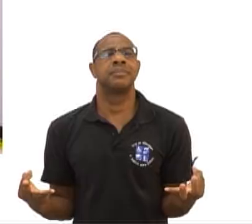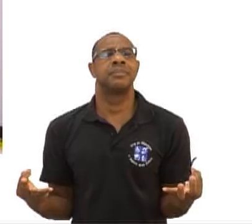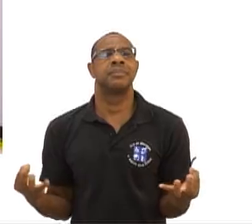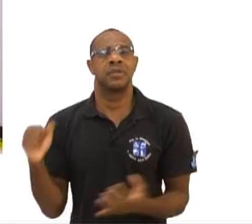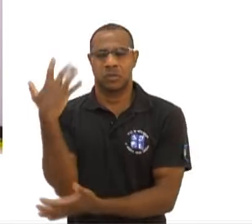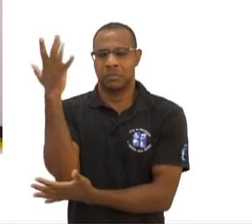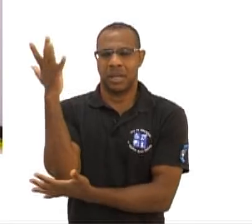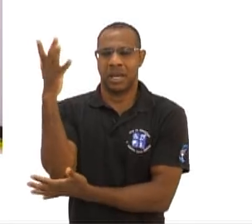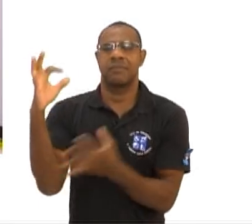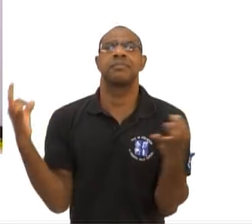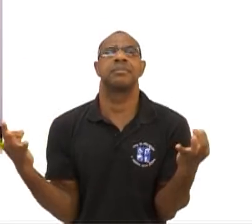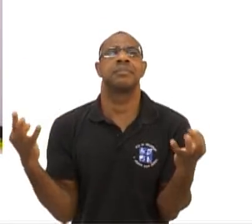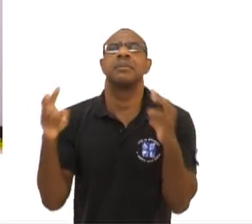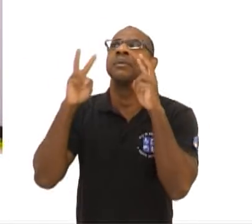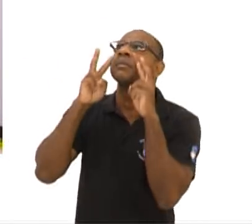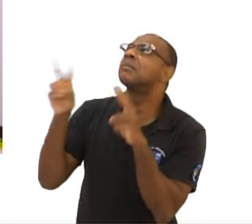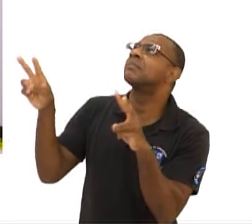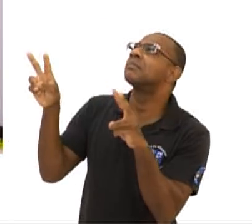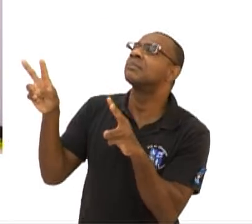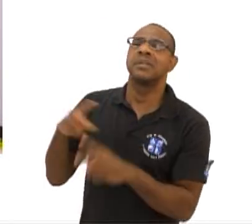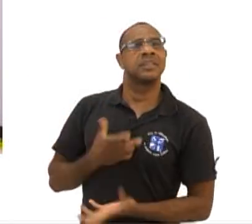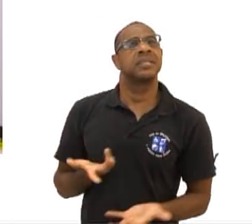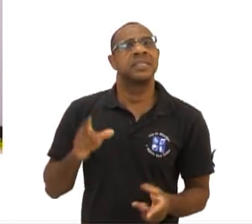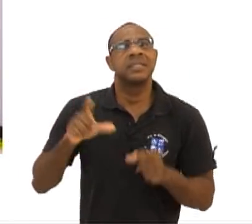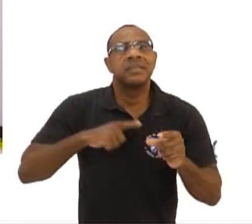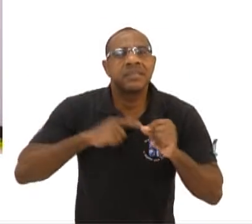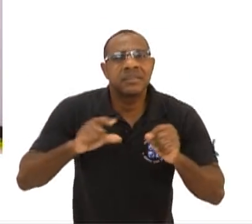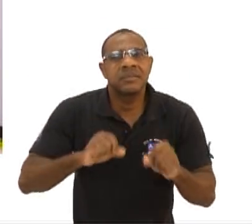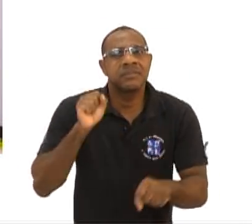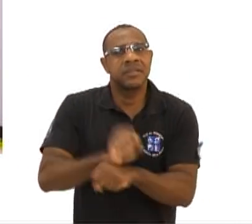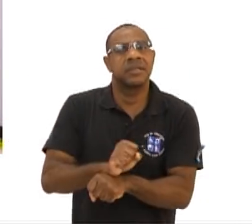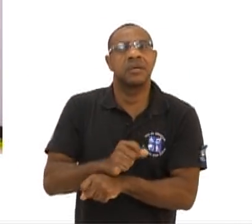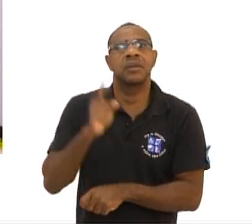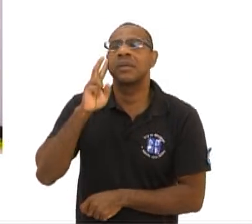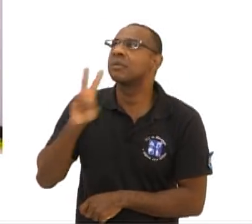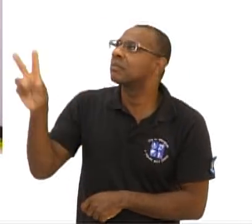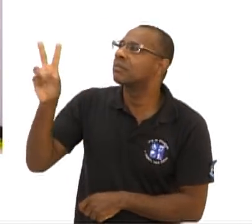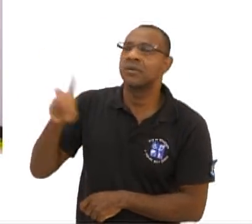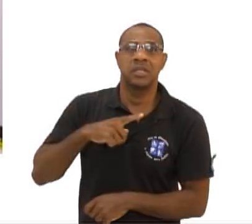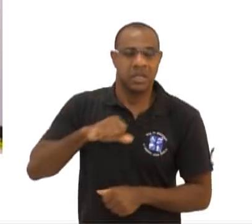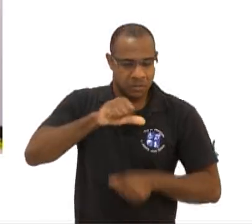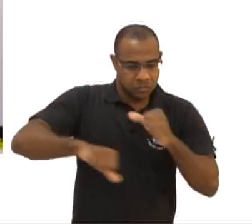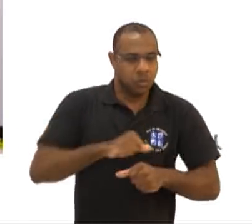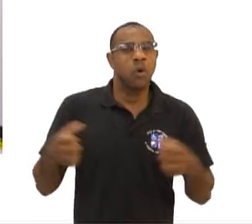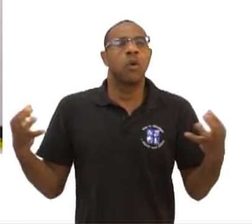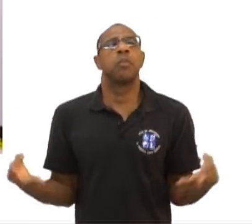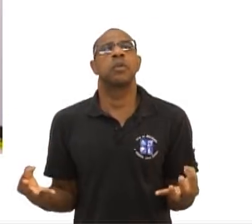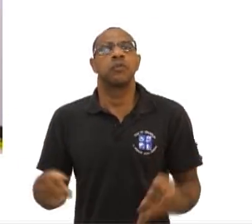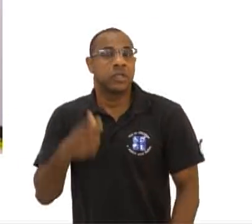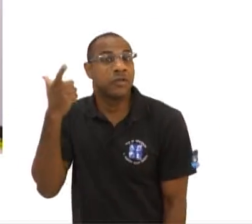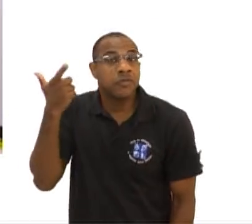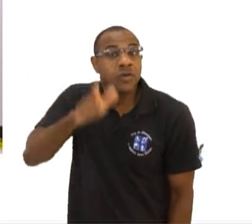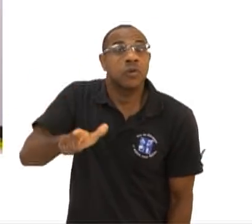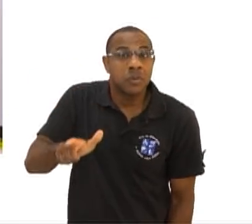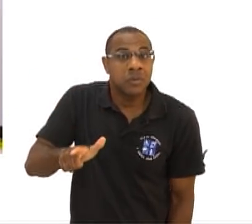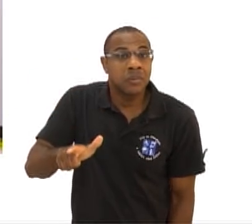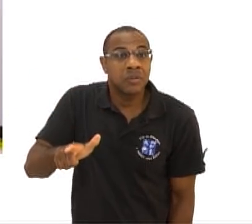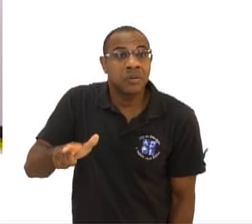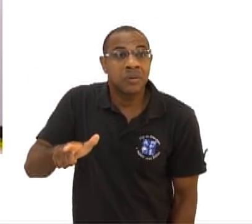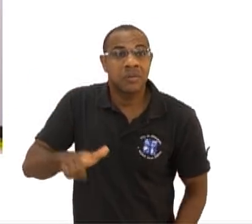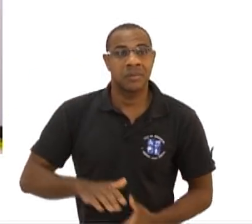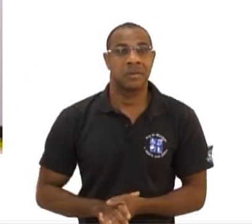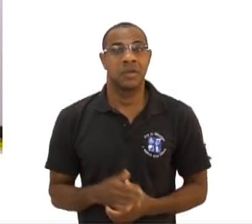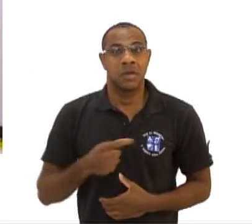carvalho, disse para ele: você deixou de ser o Siddhartha Gautama, você virou Buda, você venceu as filhas do demônio.